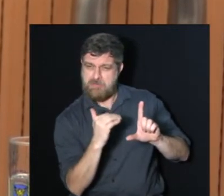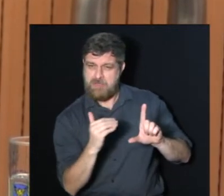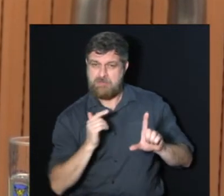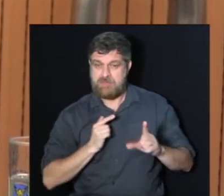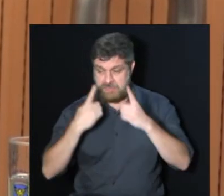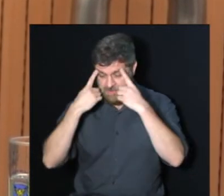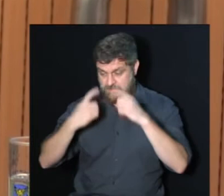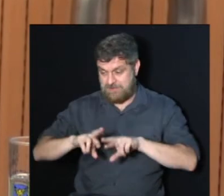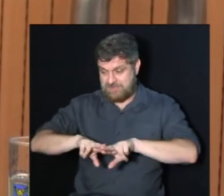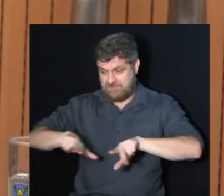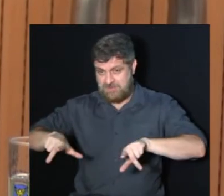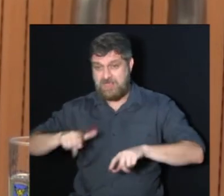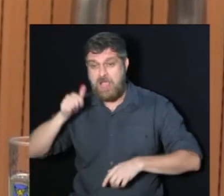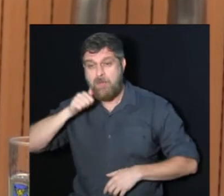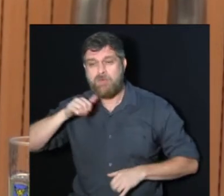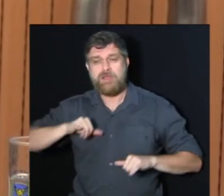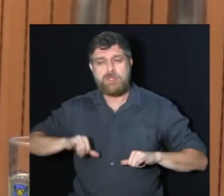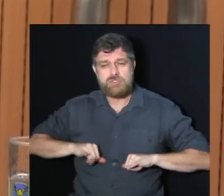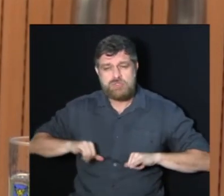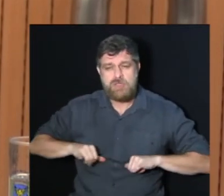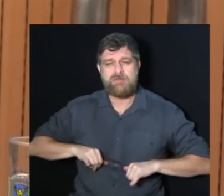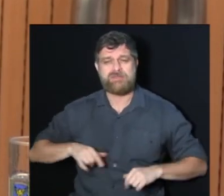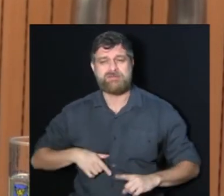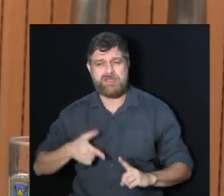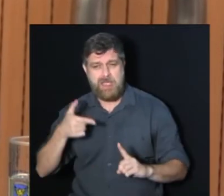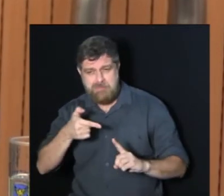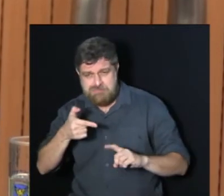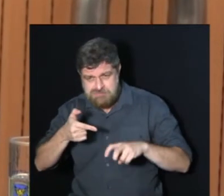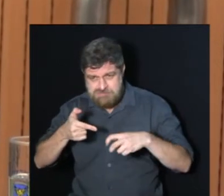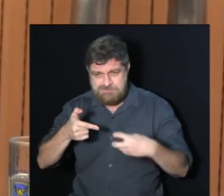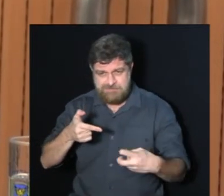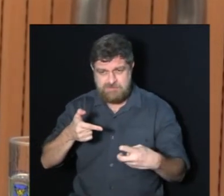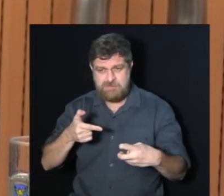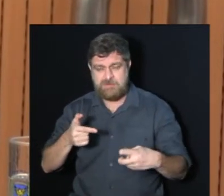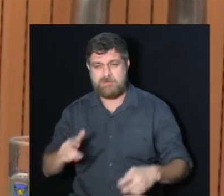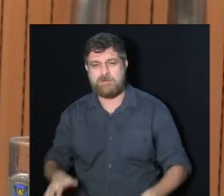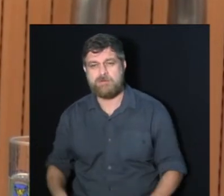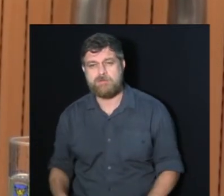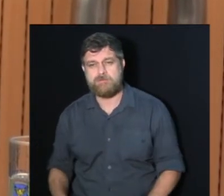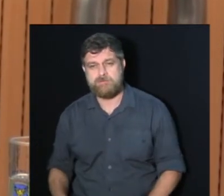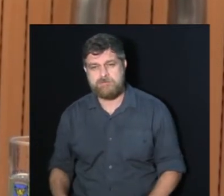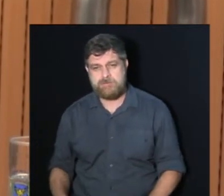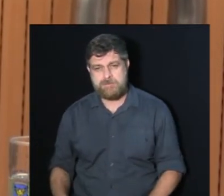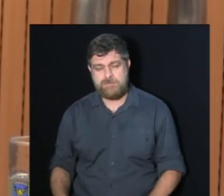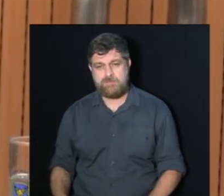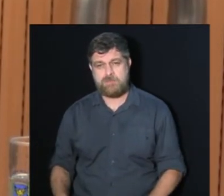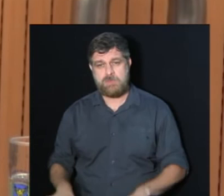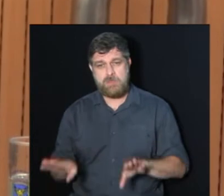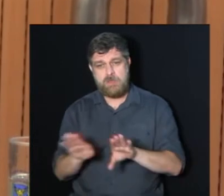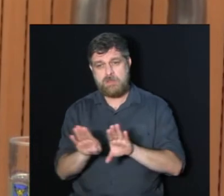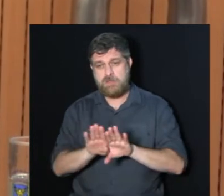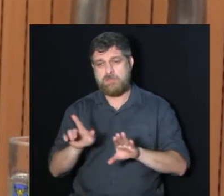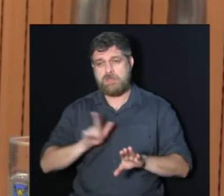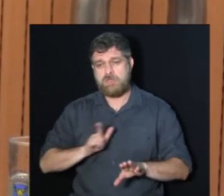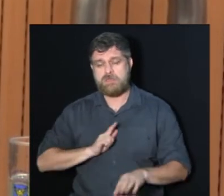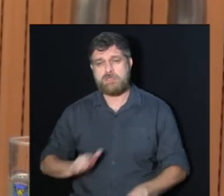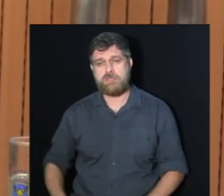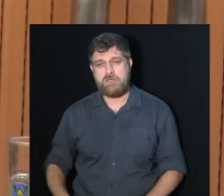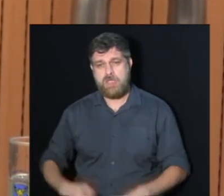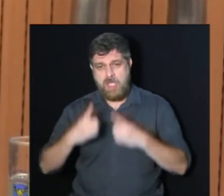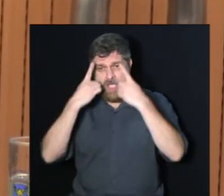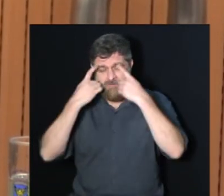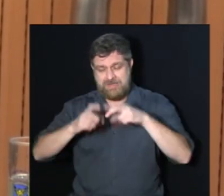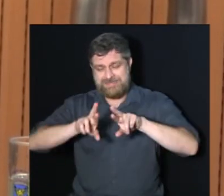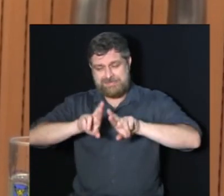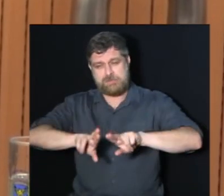de violência contra as mulheres, de assassinato contra das mulheres, mas também outras formas de